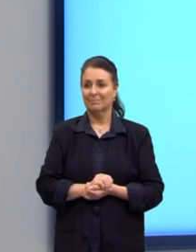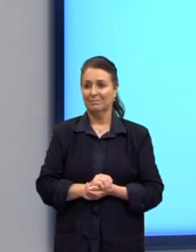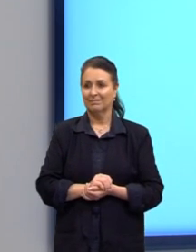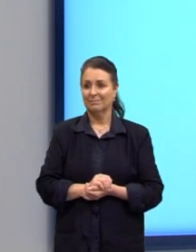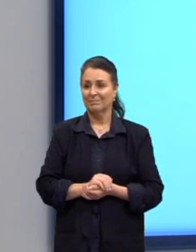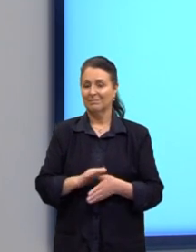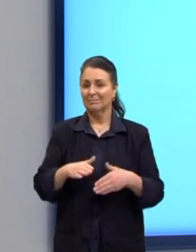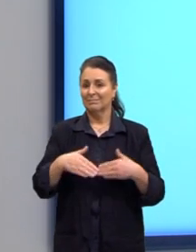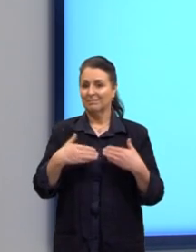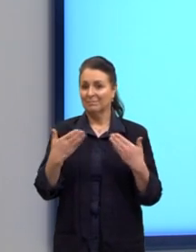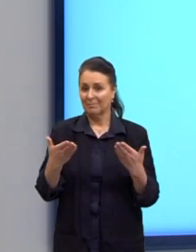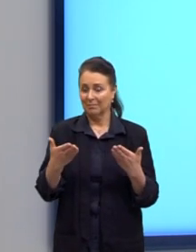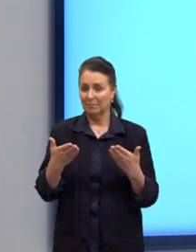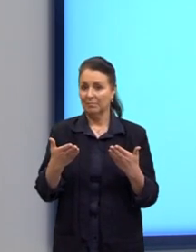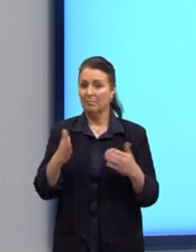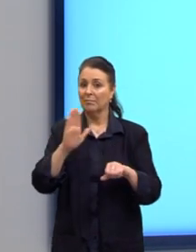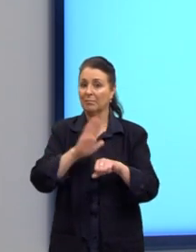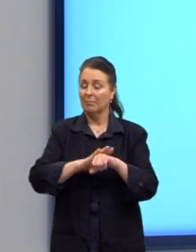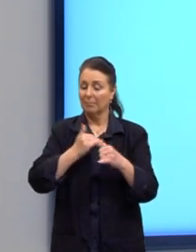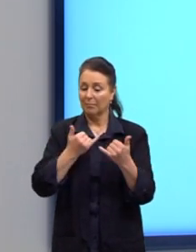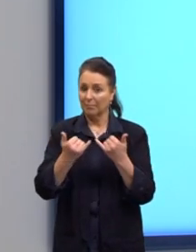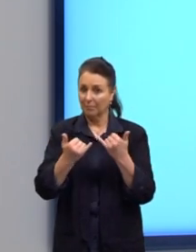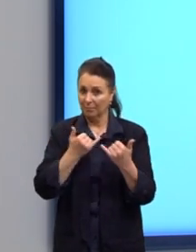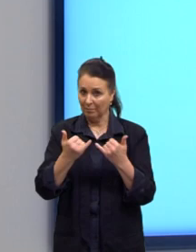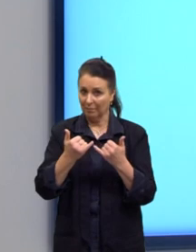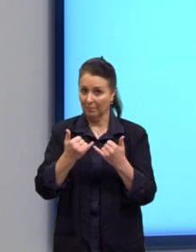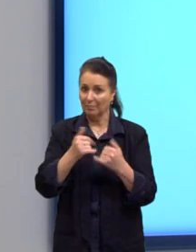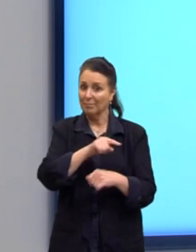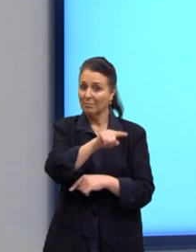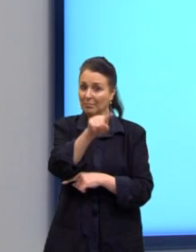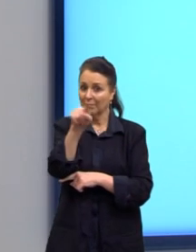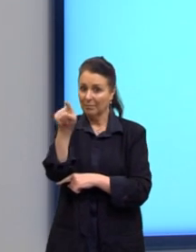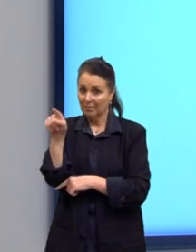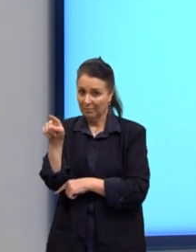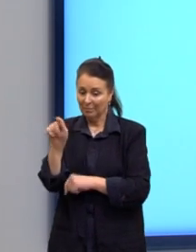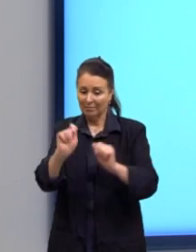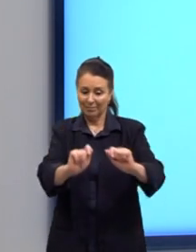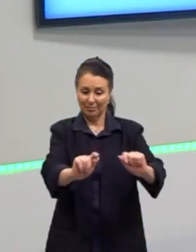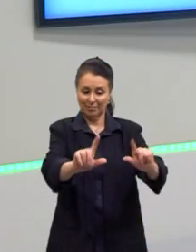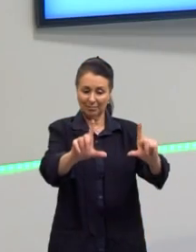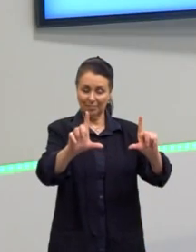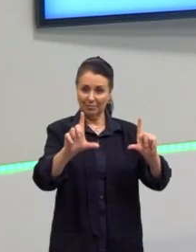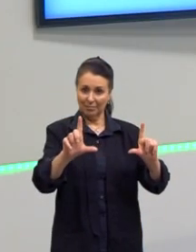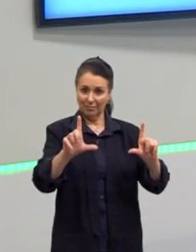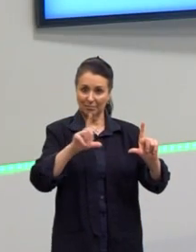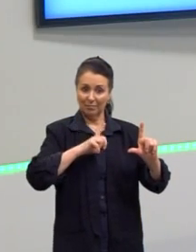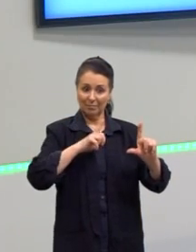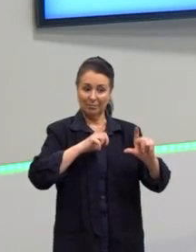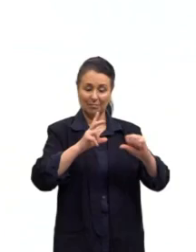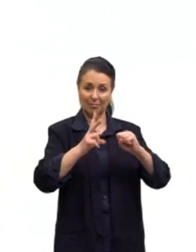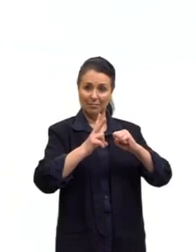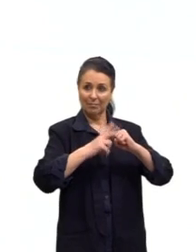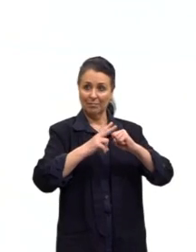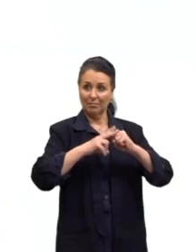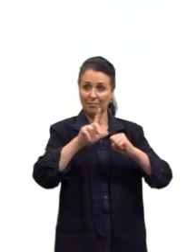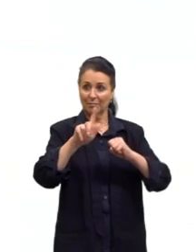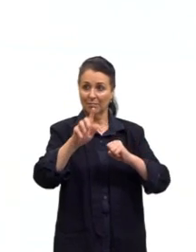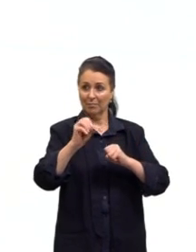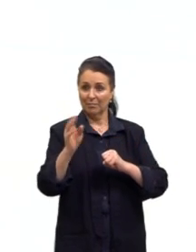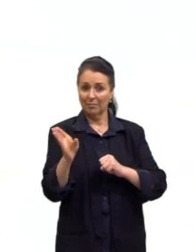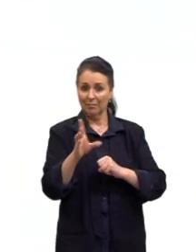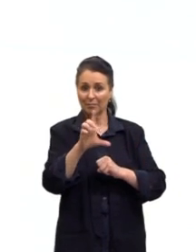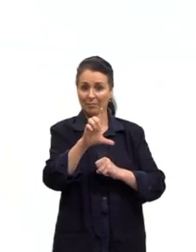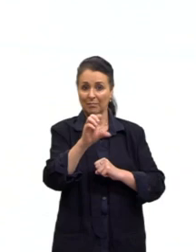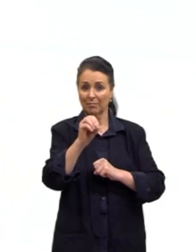então mais alguns exemplos né eu deixo para vocês aqui uma tela com os verbos Gol look e